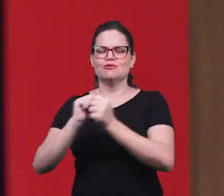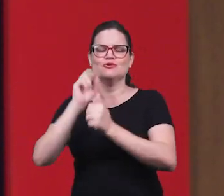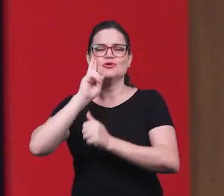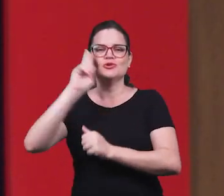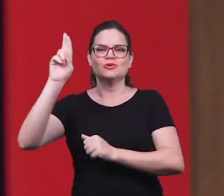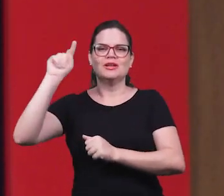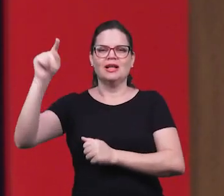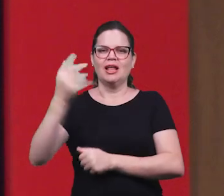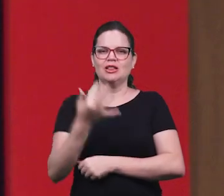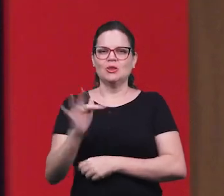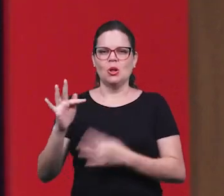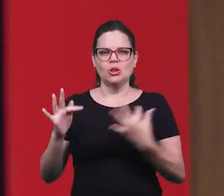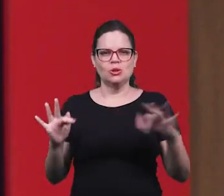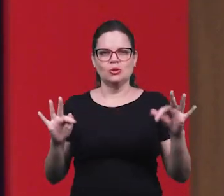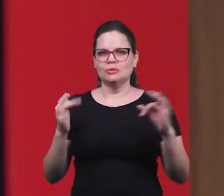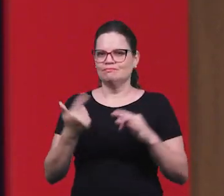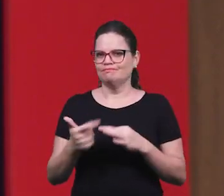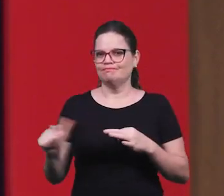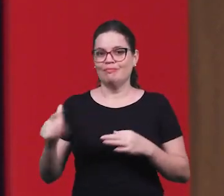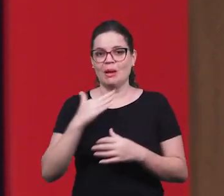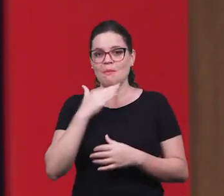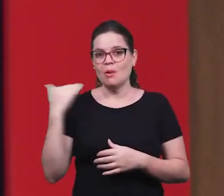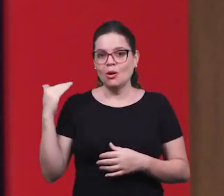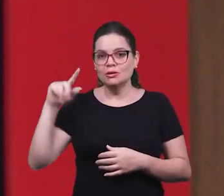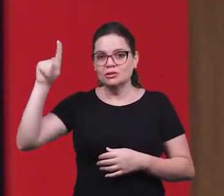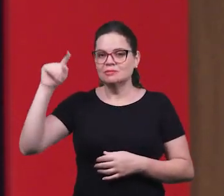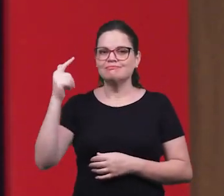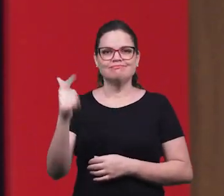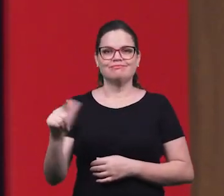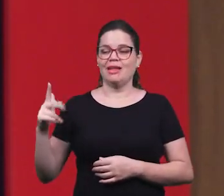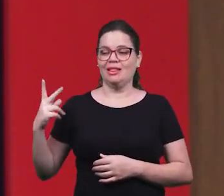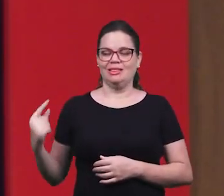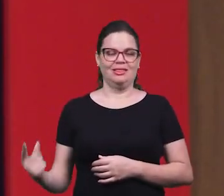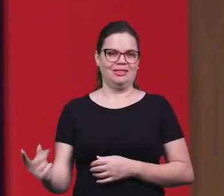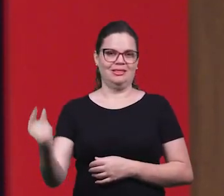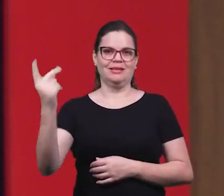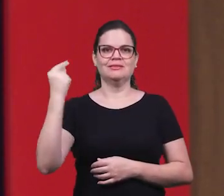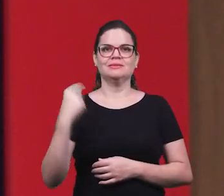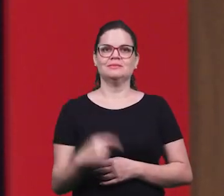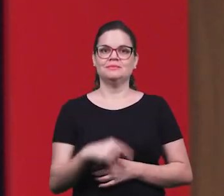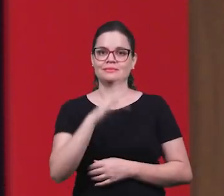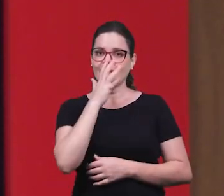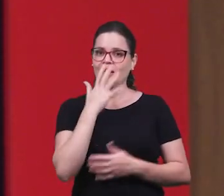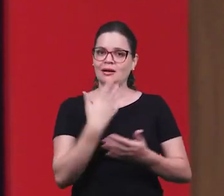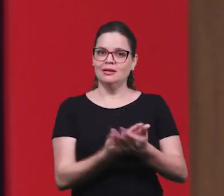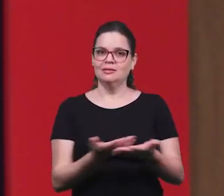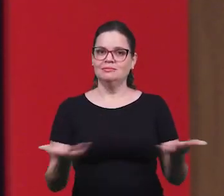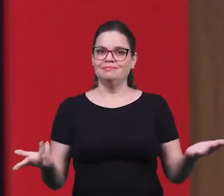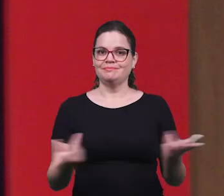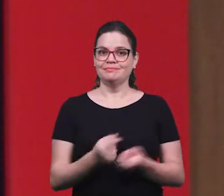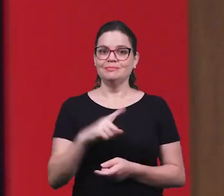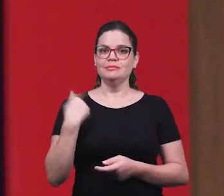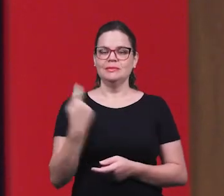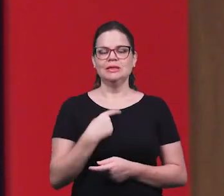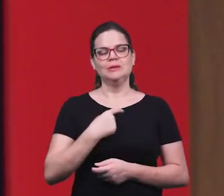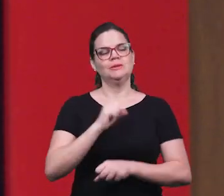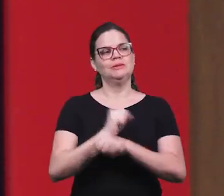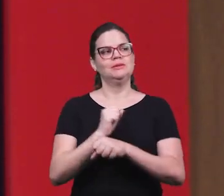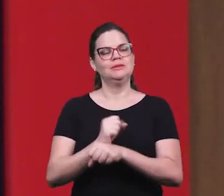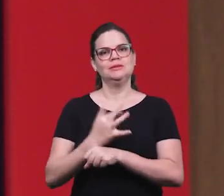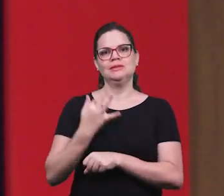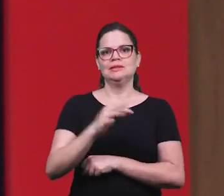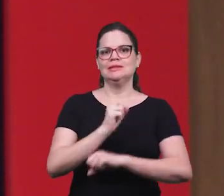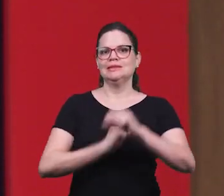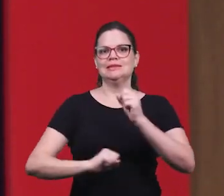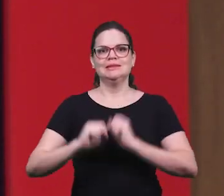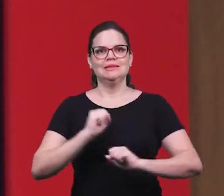haverá mais morte. Glória a Jesus. Então, esse aspecto é extraordinário e é, de fato, o que nos impulsiona cada vez mais de